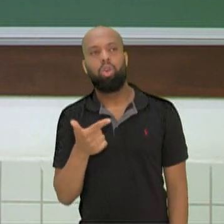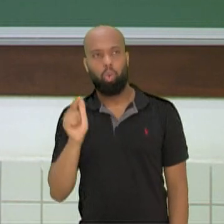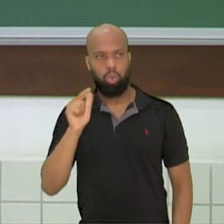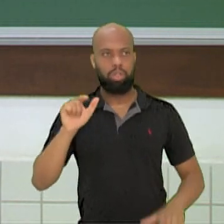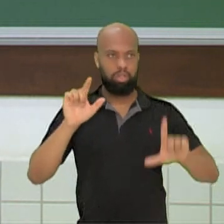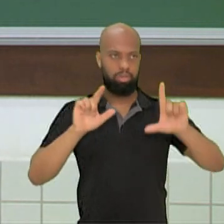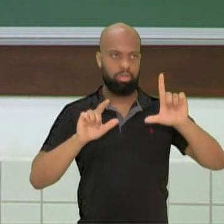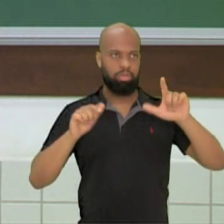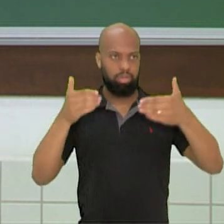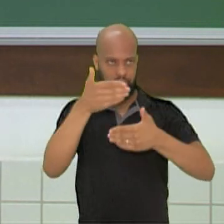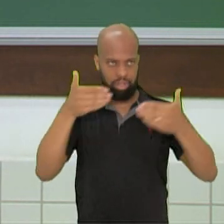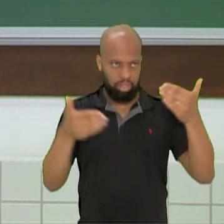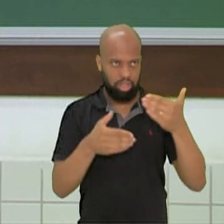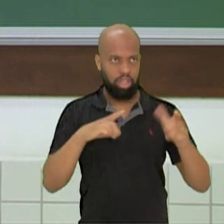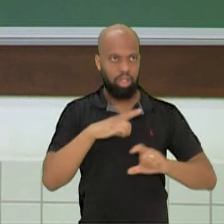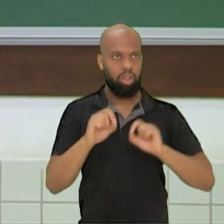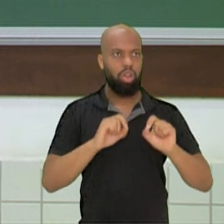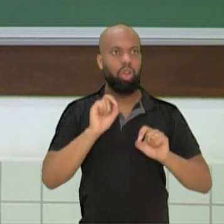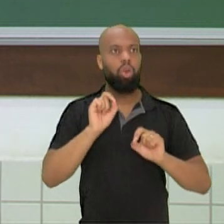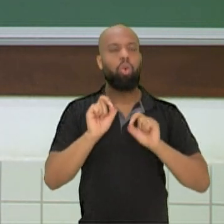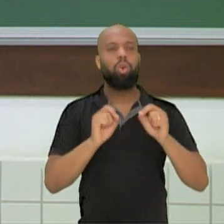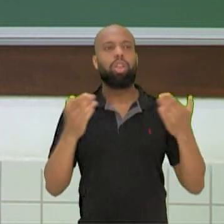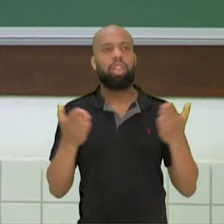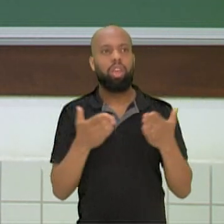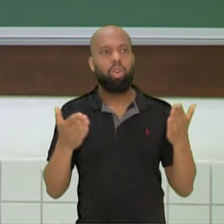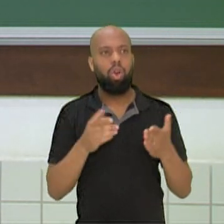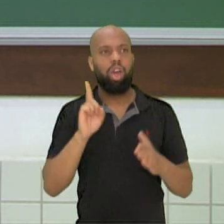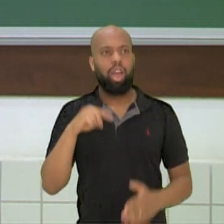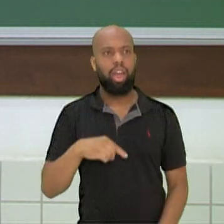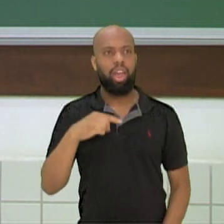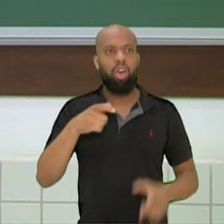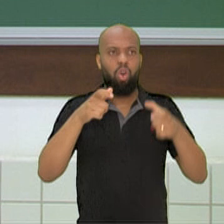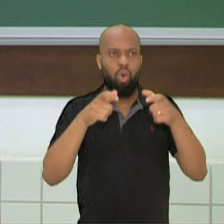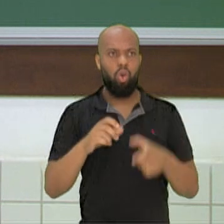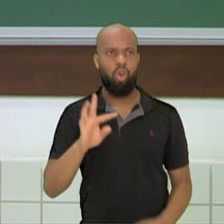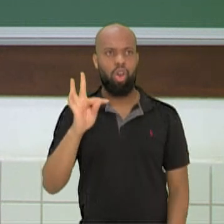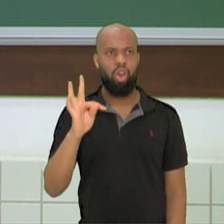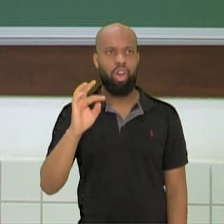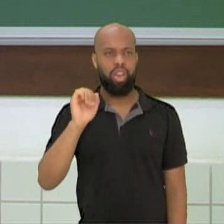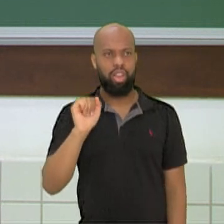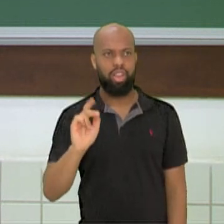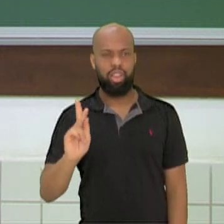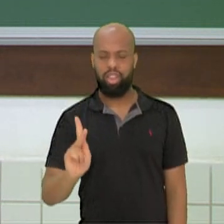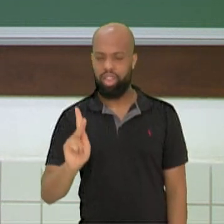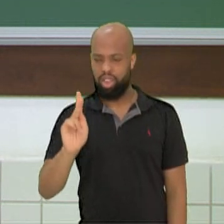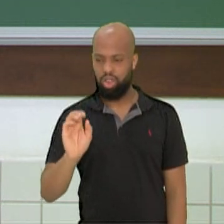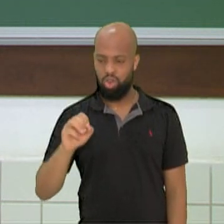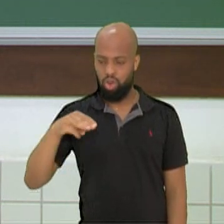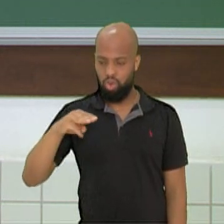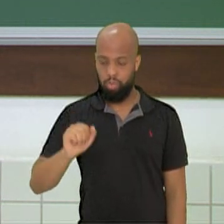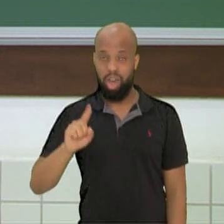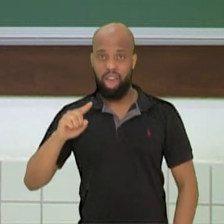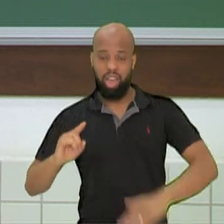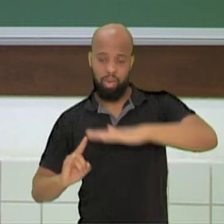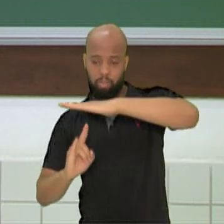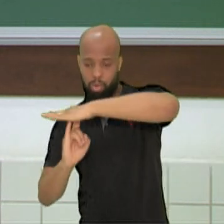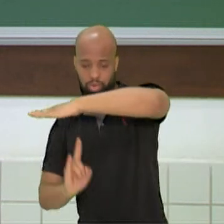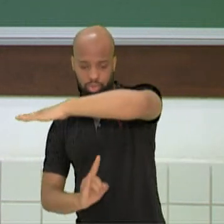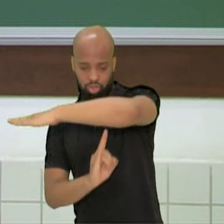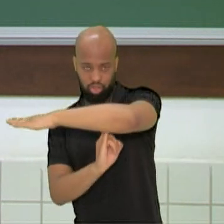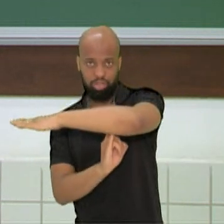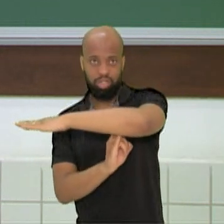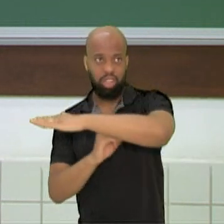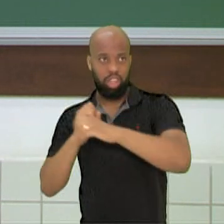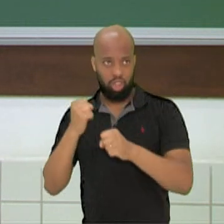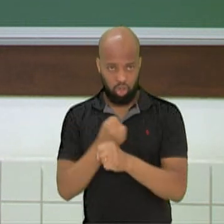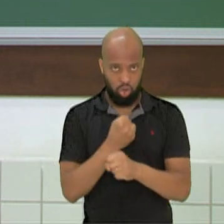quero trabalhar com vocês aqui a ideia do colapso da ponte de Tacoma. Nos Estados Unidos, essa ponte foi produzida e assim, a engenharia foi